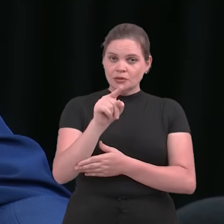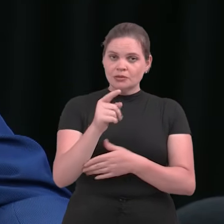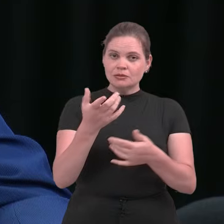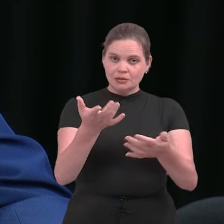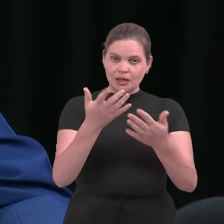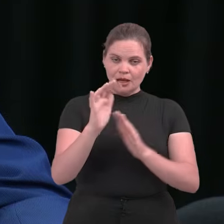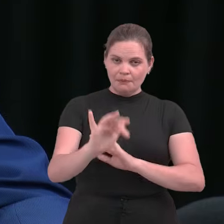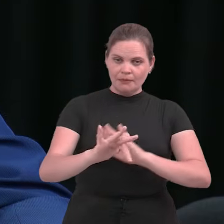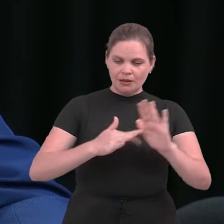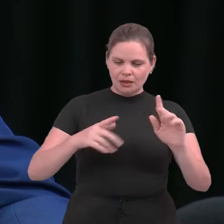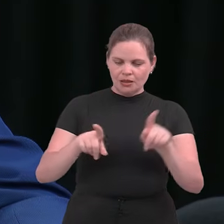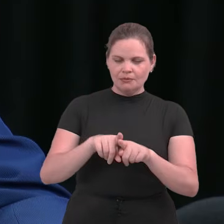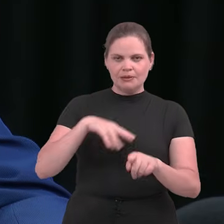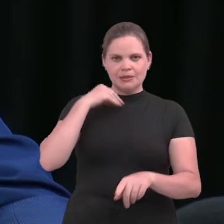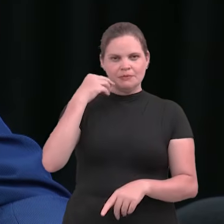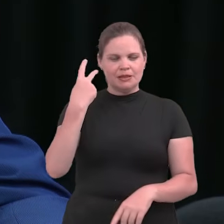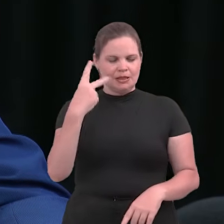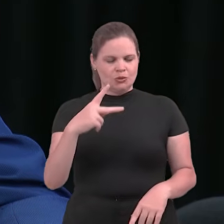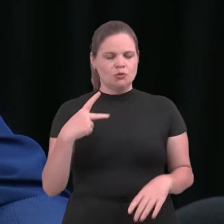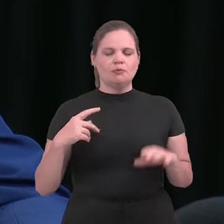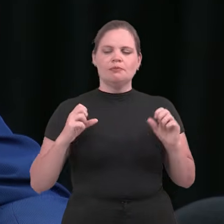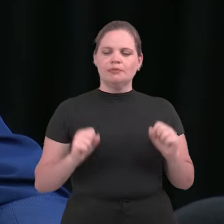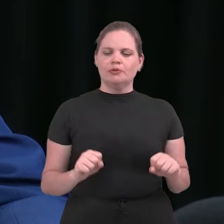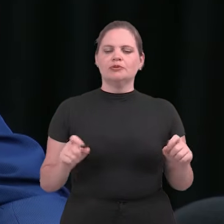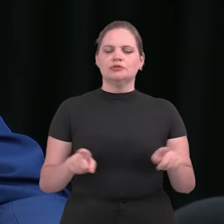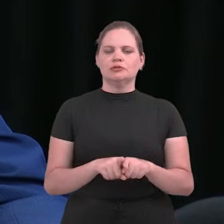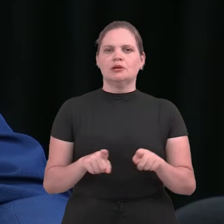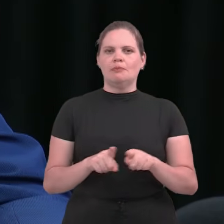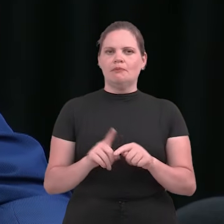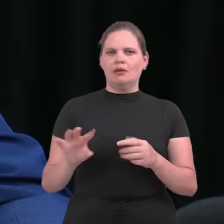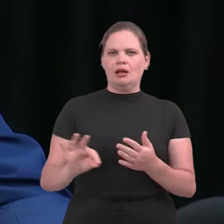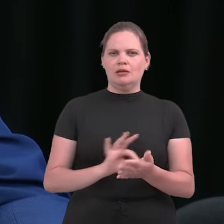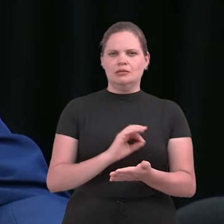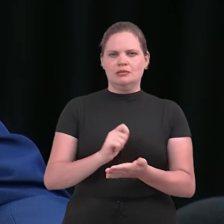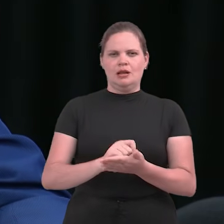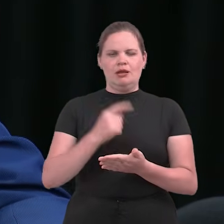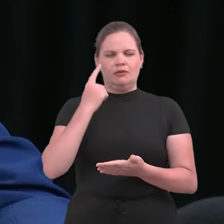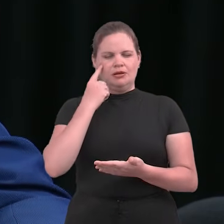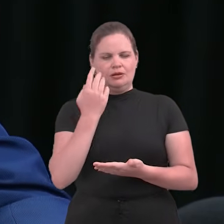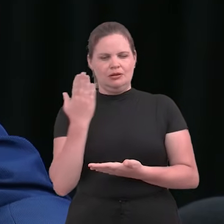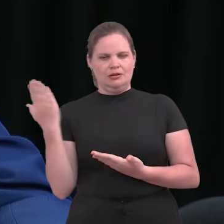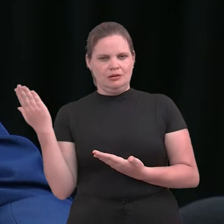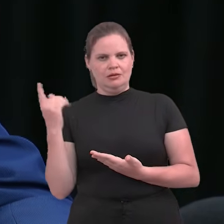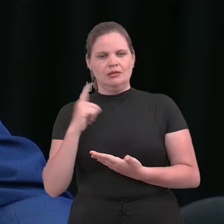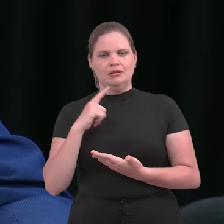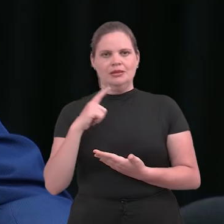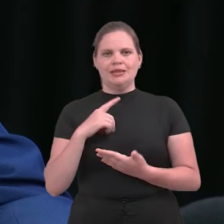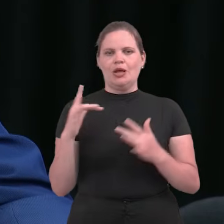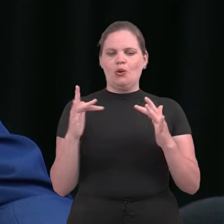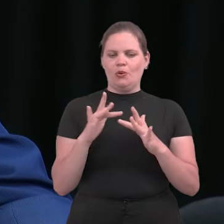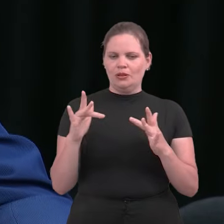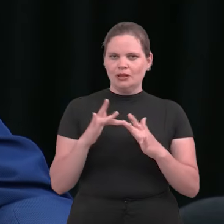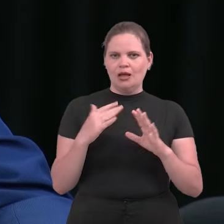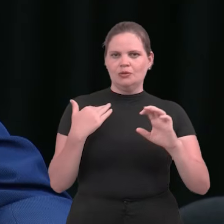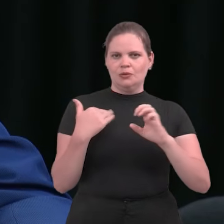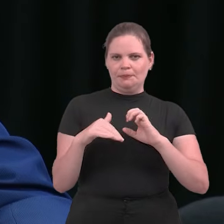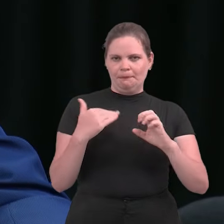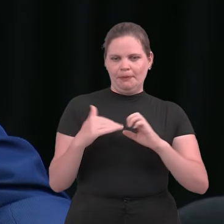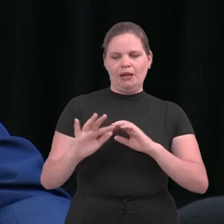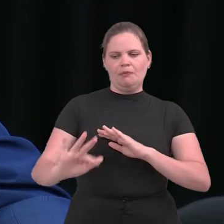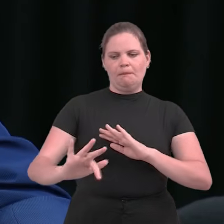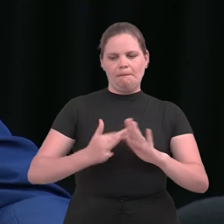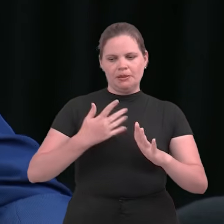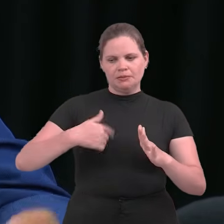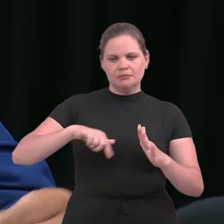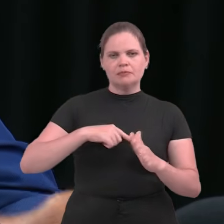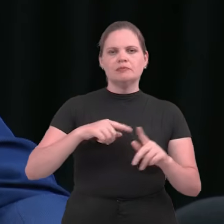quiser compartilhar a sua trajetória também conosco, escreve para a gente, está aparecendo aqui o nosso e-mail de contato. A gente vai viabilizar a sua